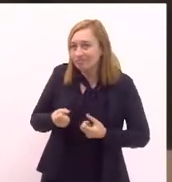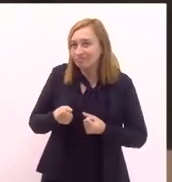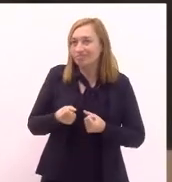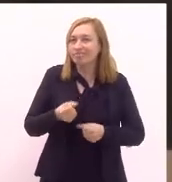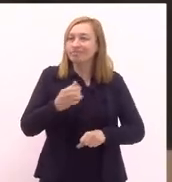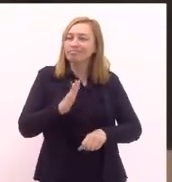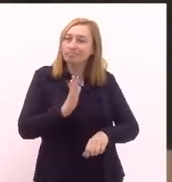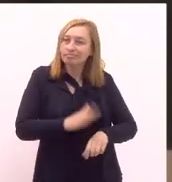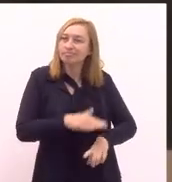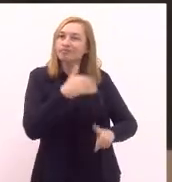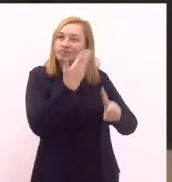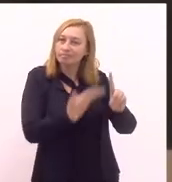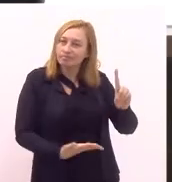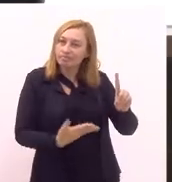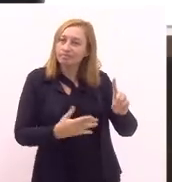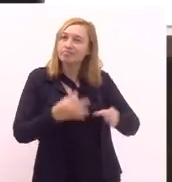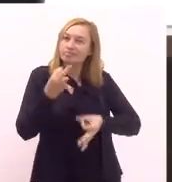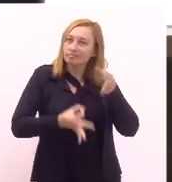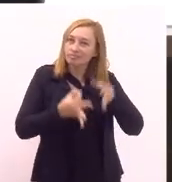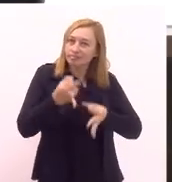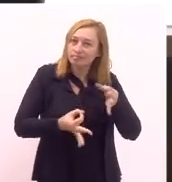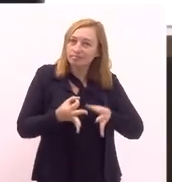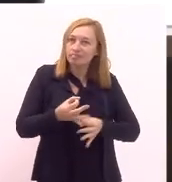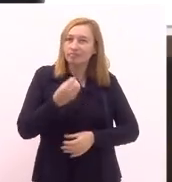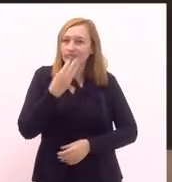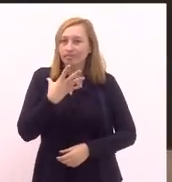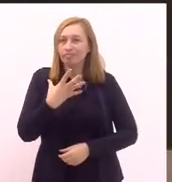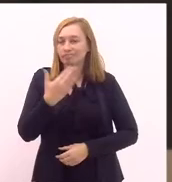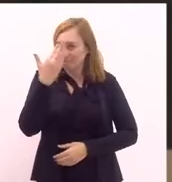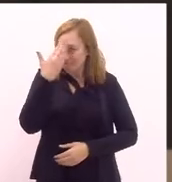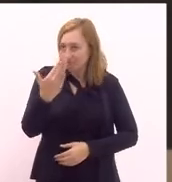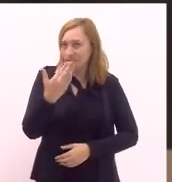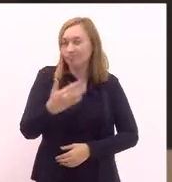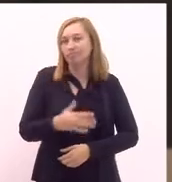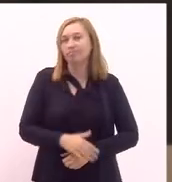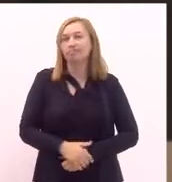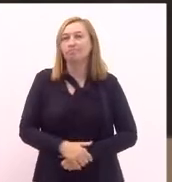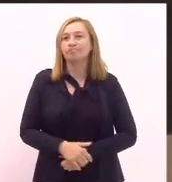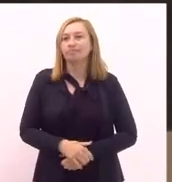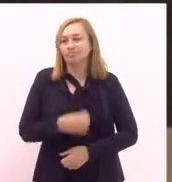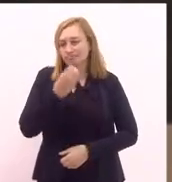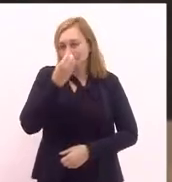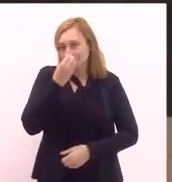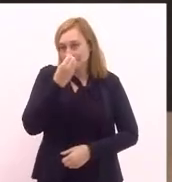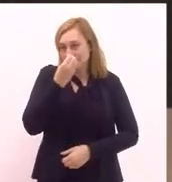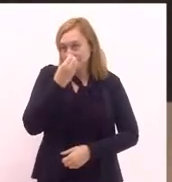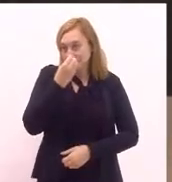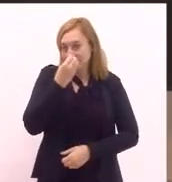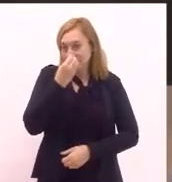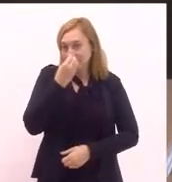mais esta homenagem muito justas e muito boa obrigado pela noite